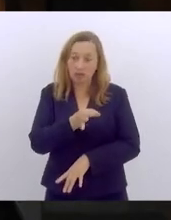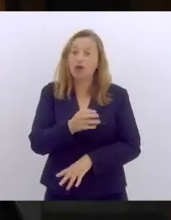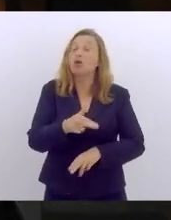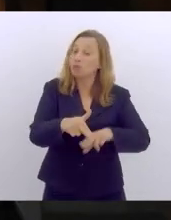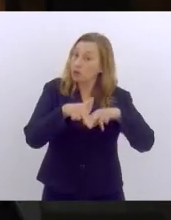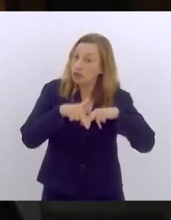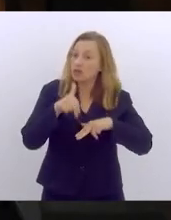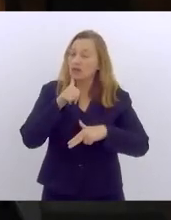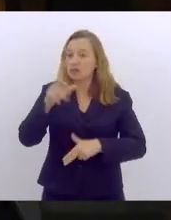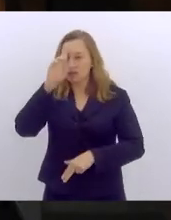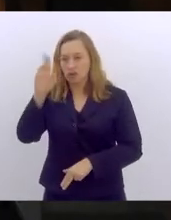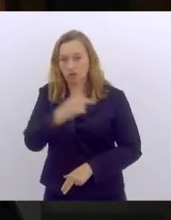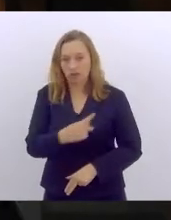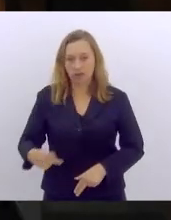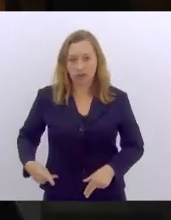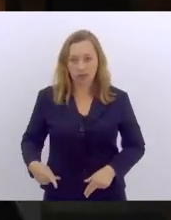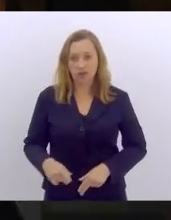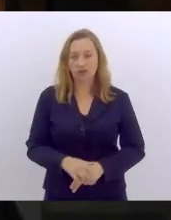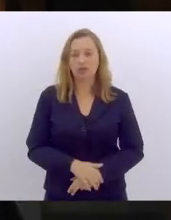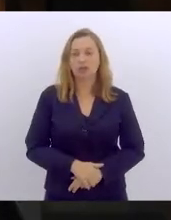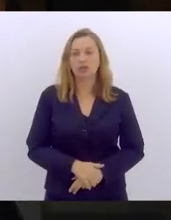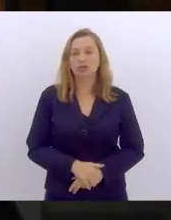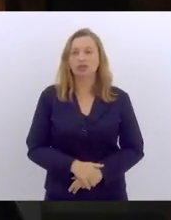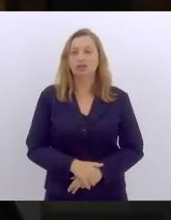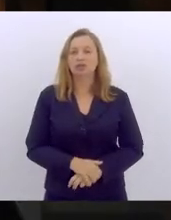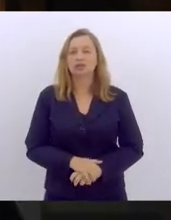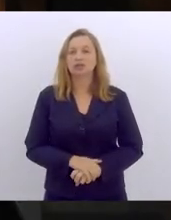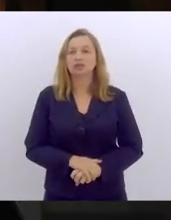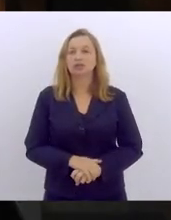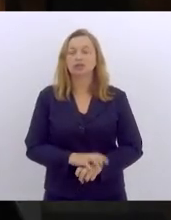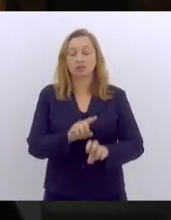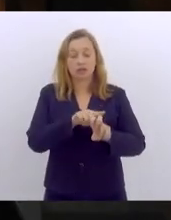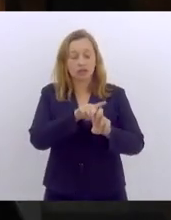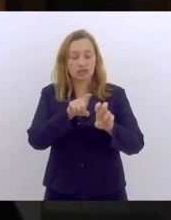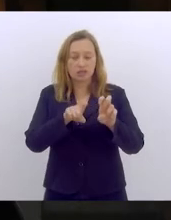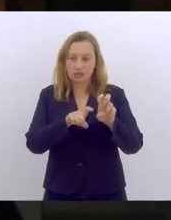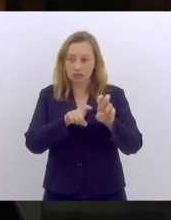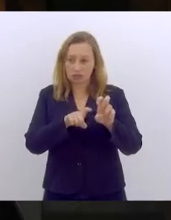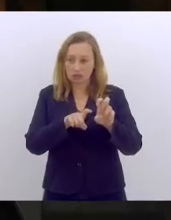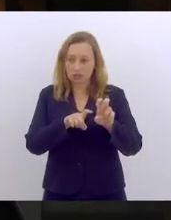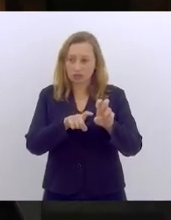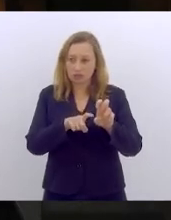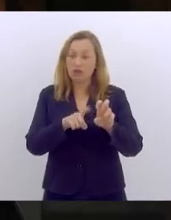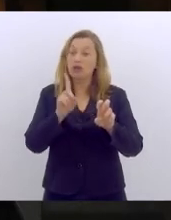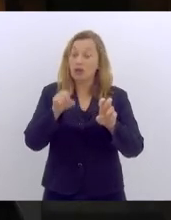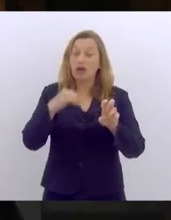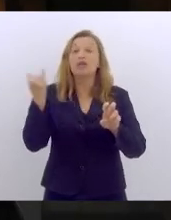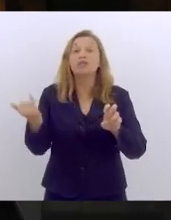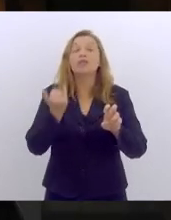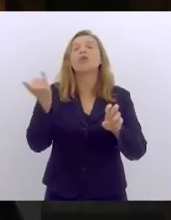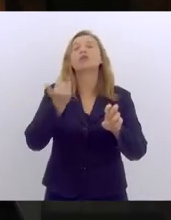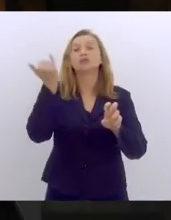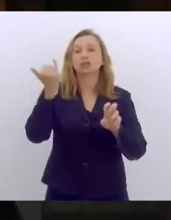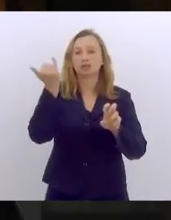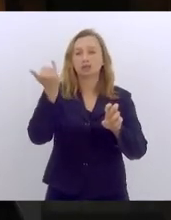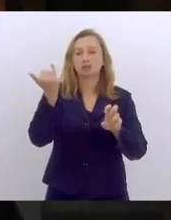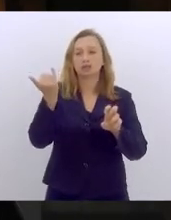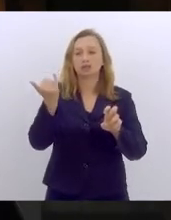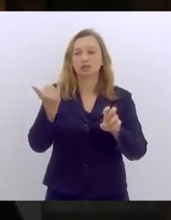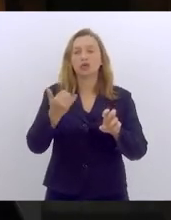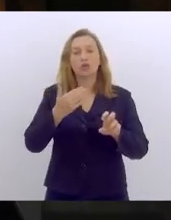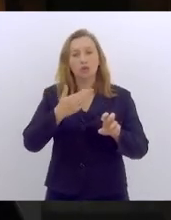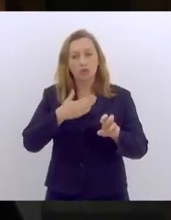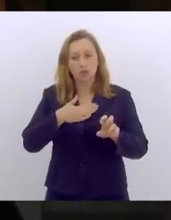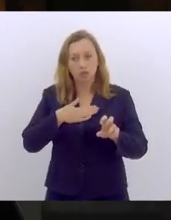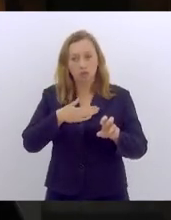isso, senhora presidente, que são esses parâmetros que ditam o meu